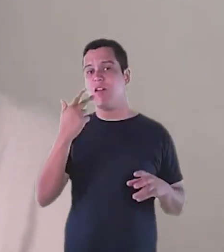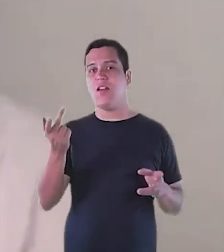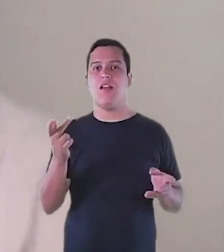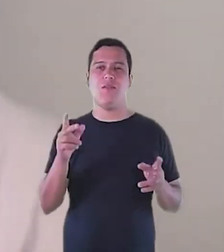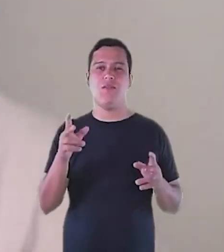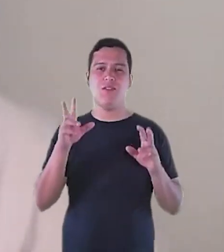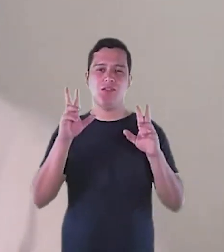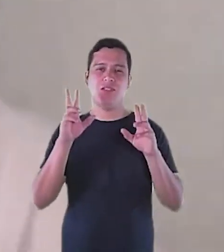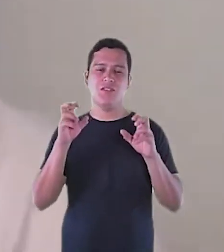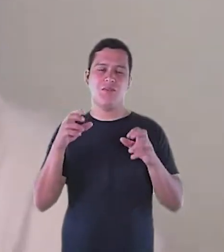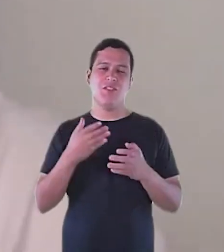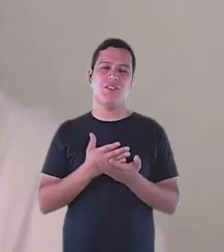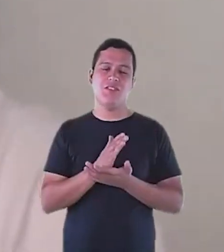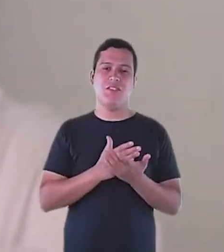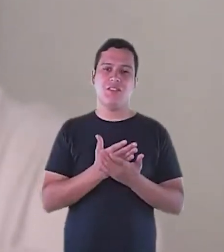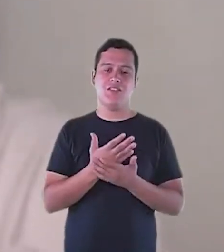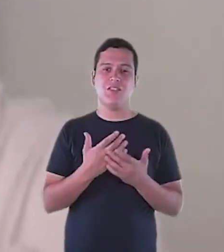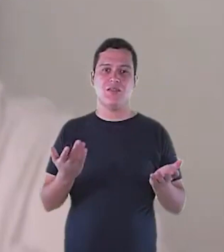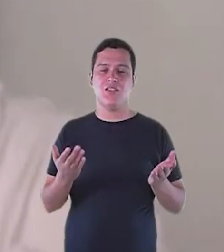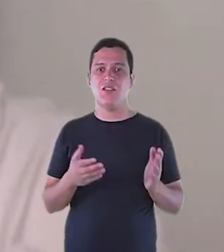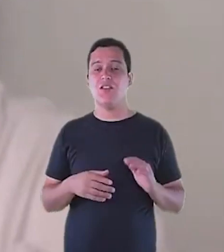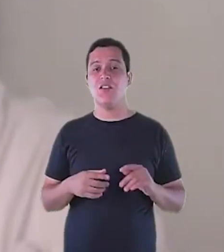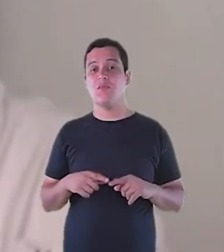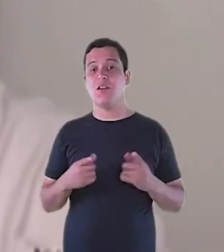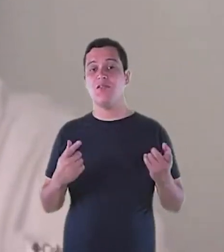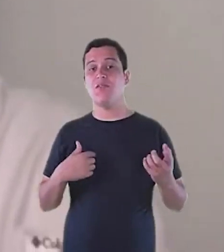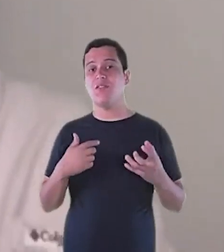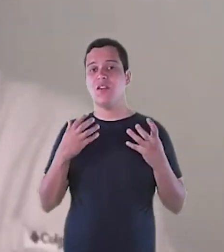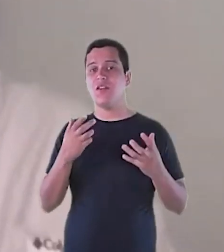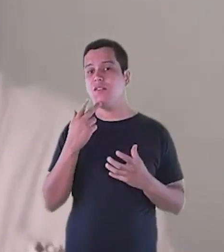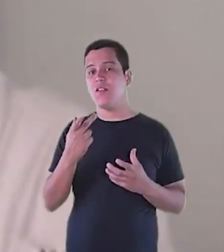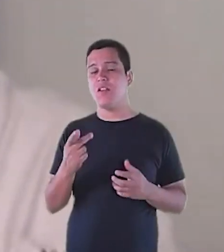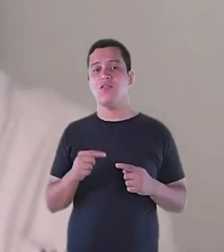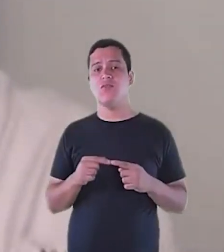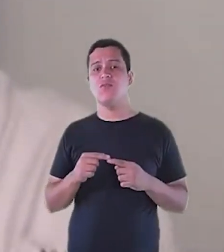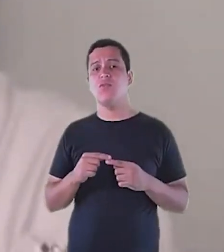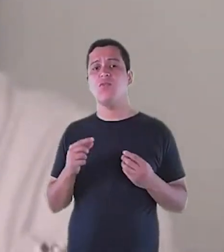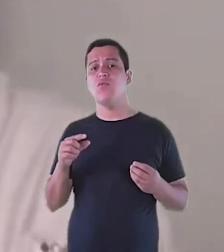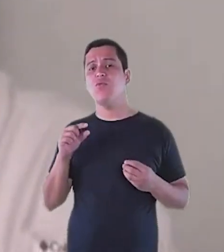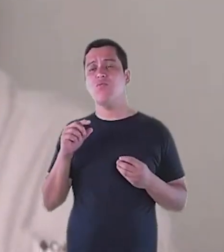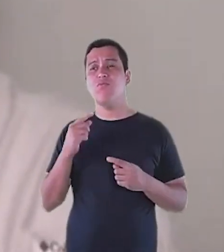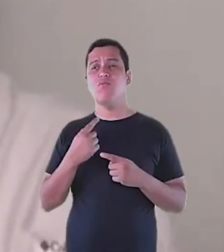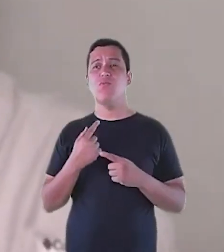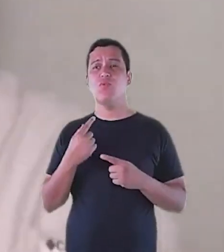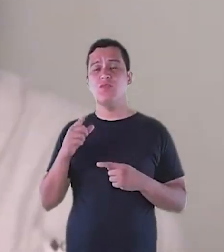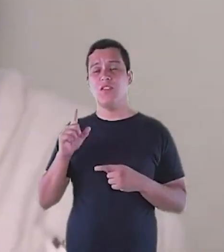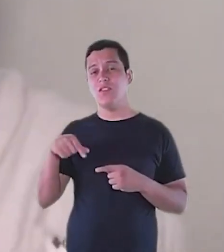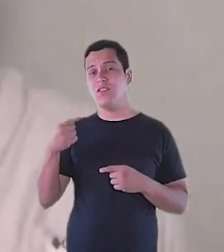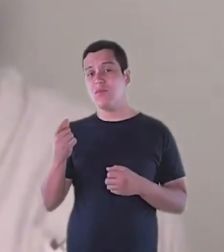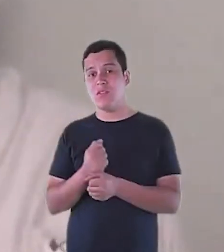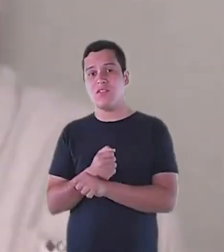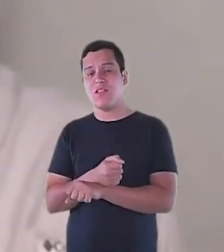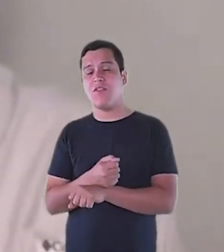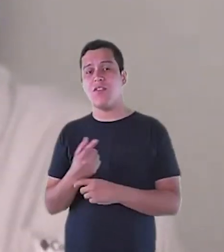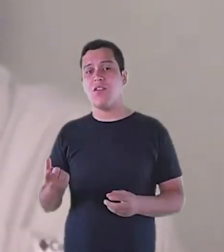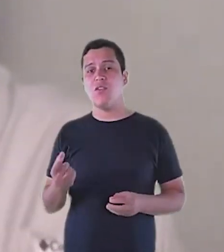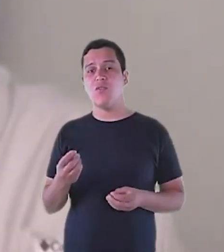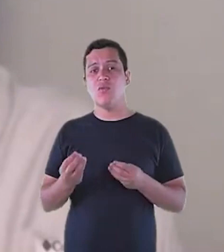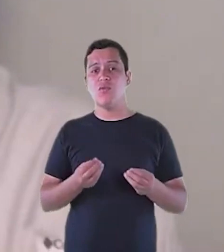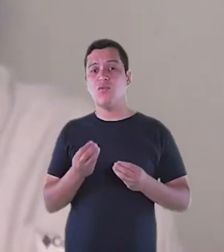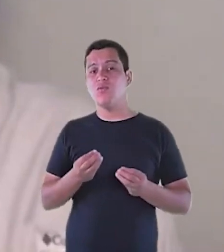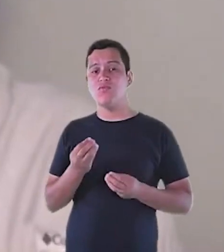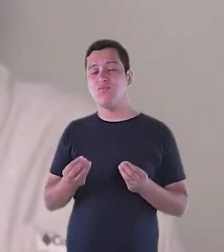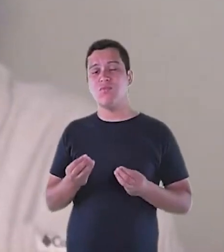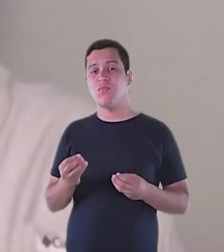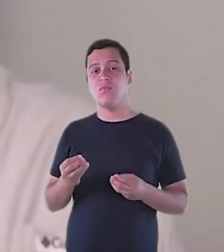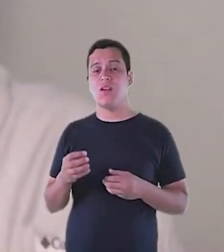sobre o Brasil, mas eu quero falar também sobre o legado da escravidão, as consequências da escravidão. Essa escravidão que continua viva entre